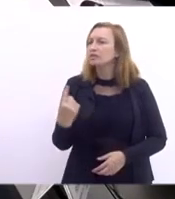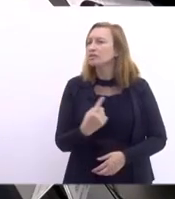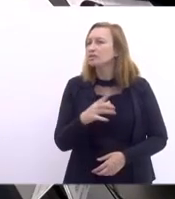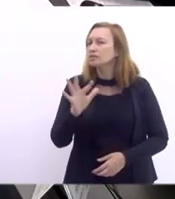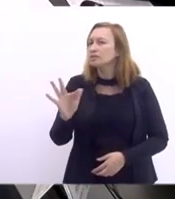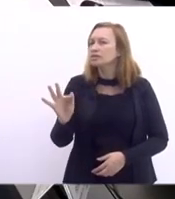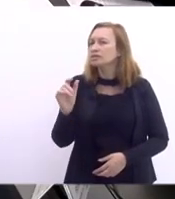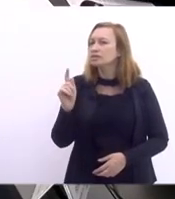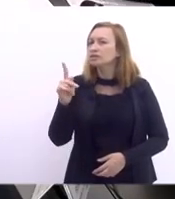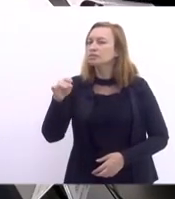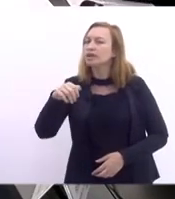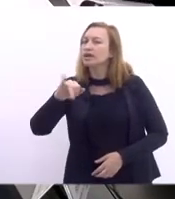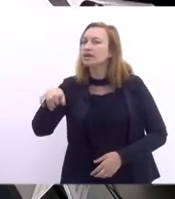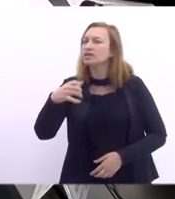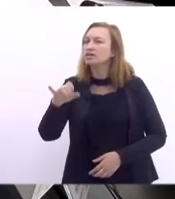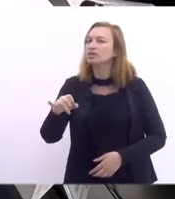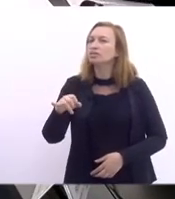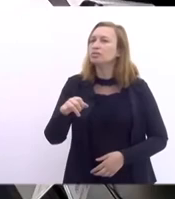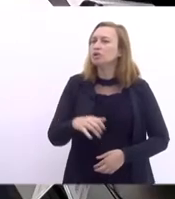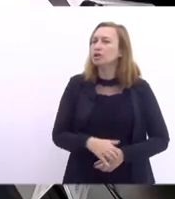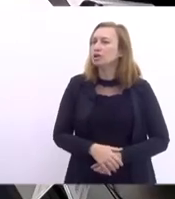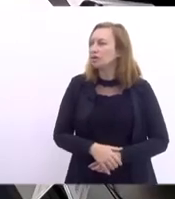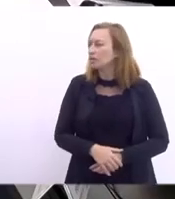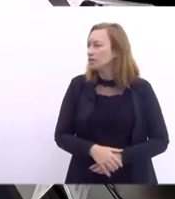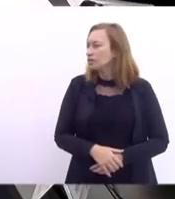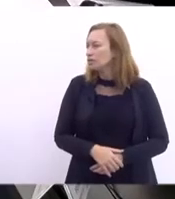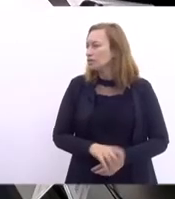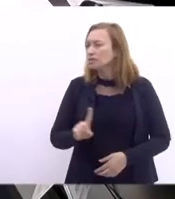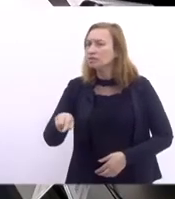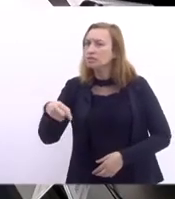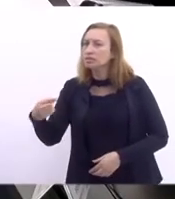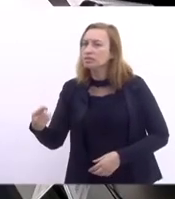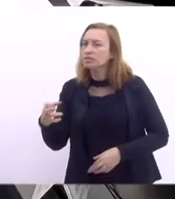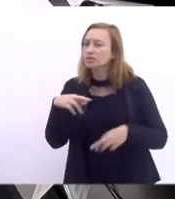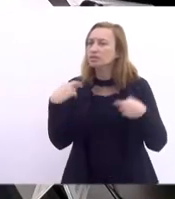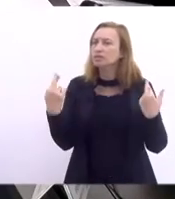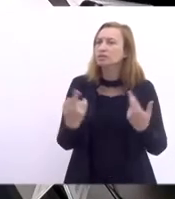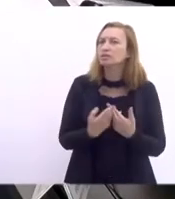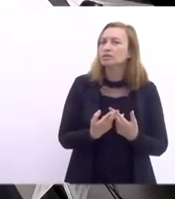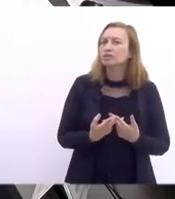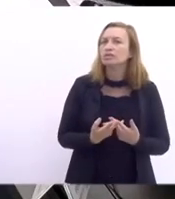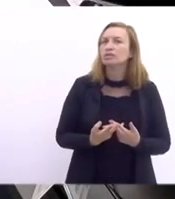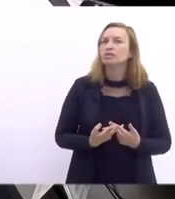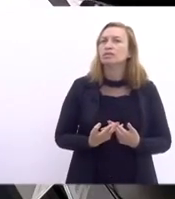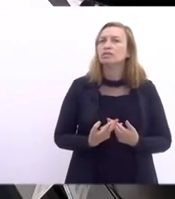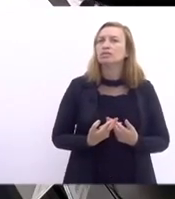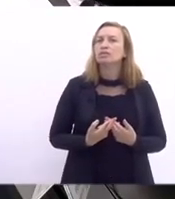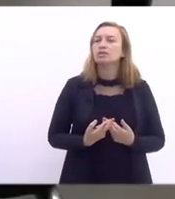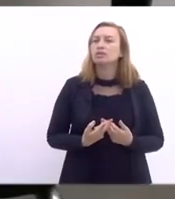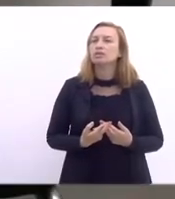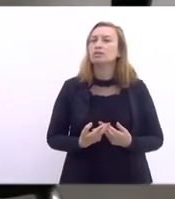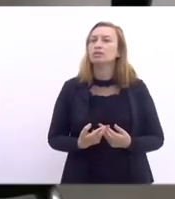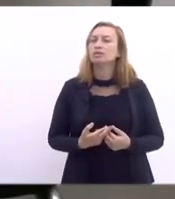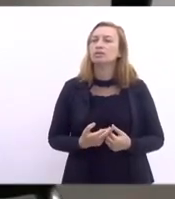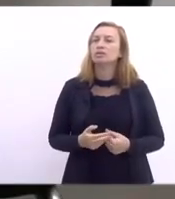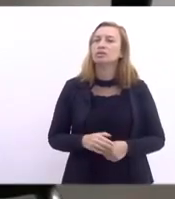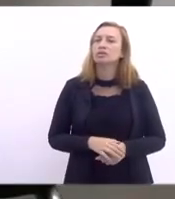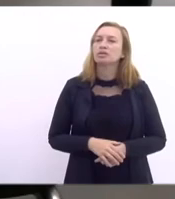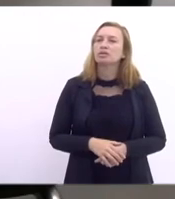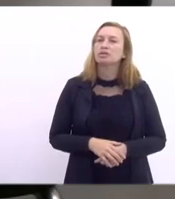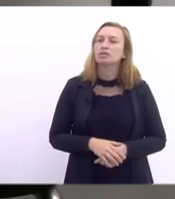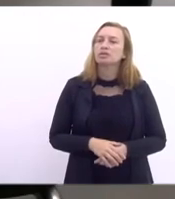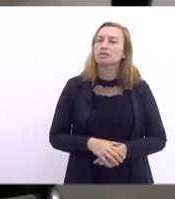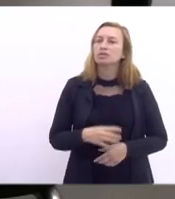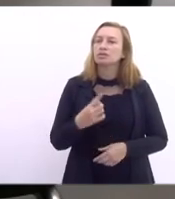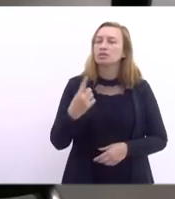perde a gente está com uma parceria até o Paulo aqui né Na outra reunião falou da Auditoria da dívida cidadã e tal pode que chegamos a